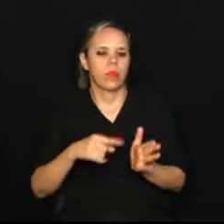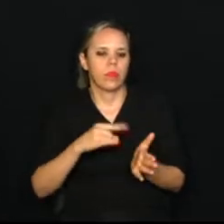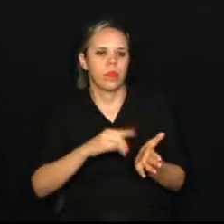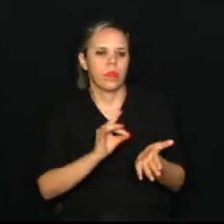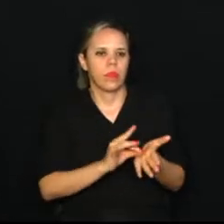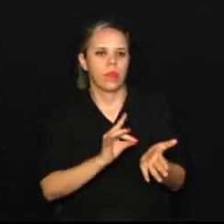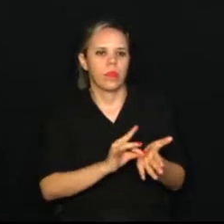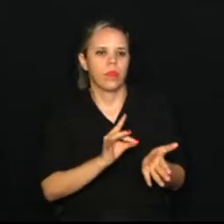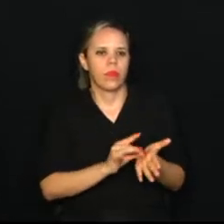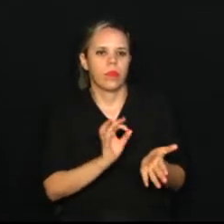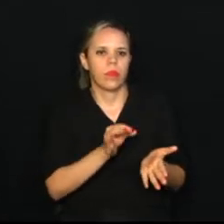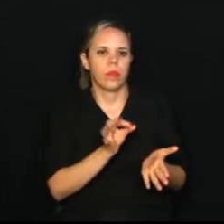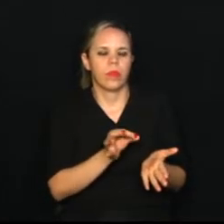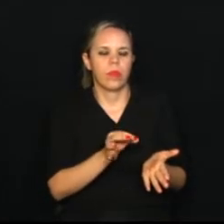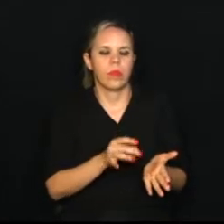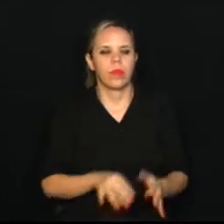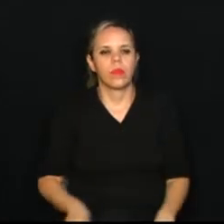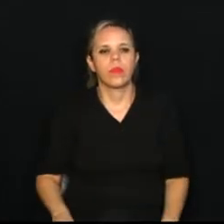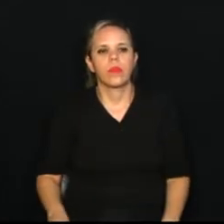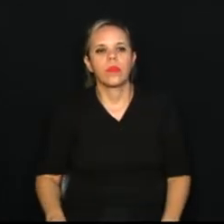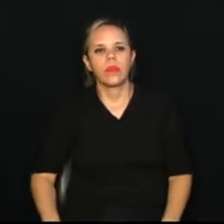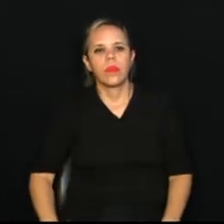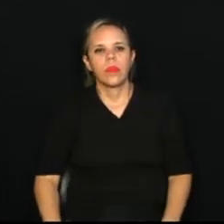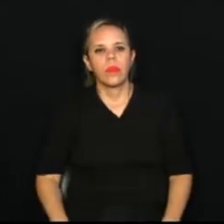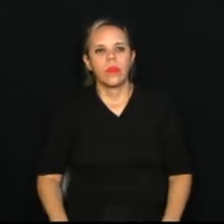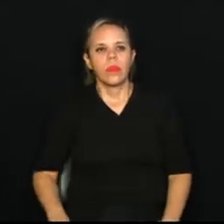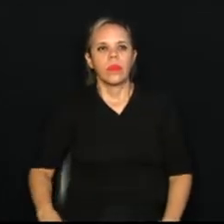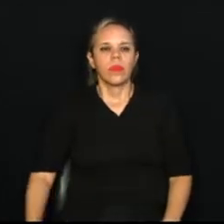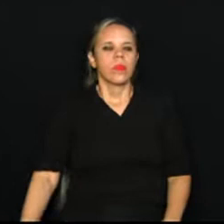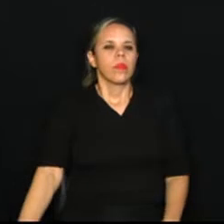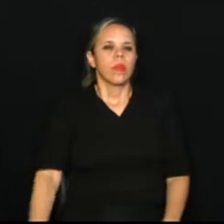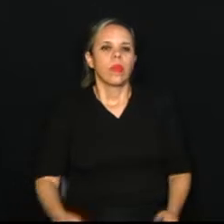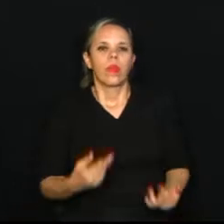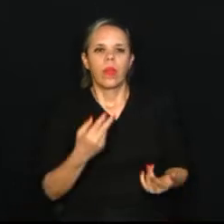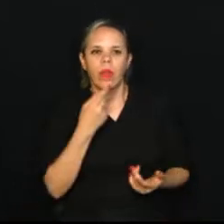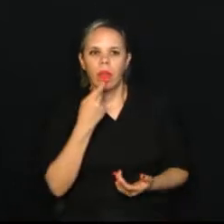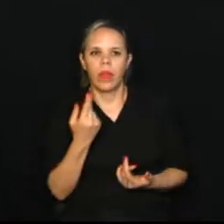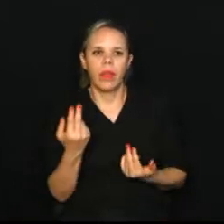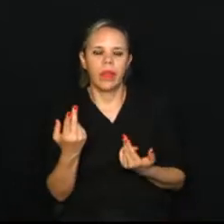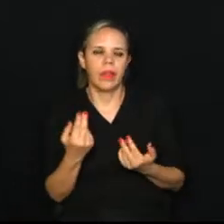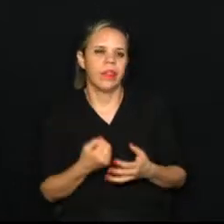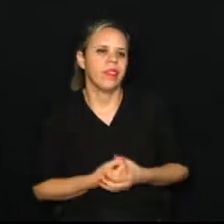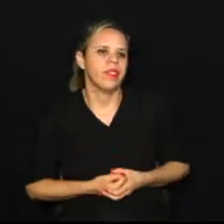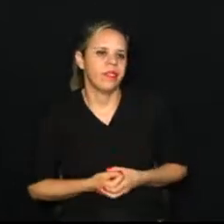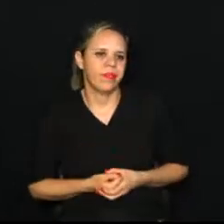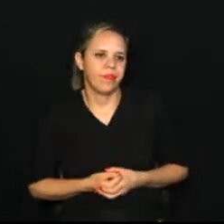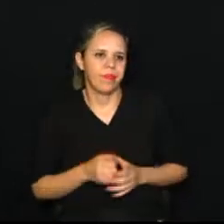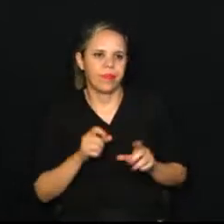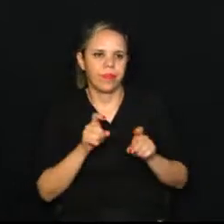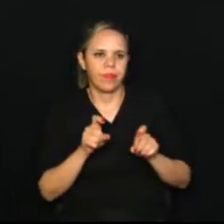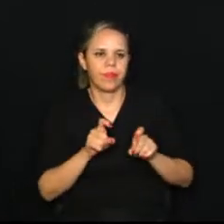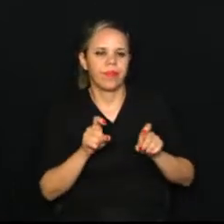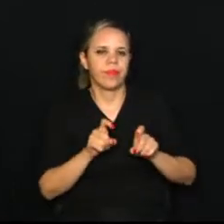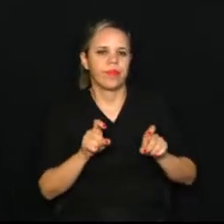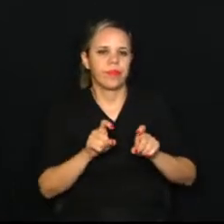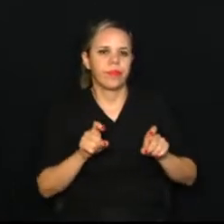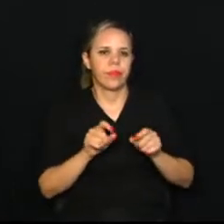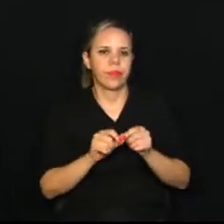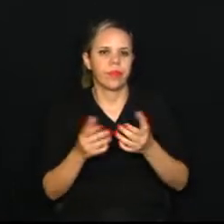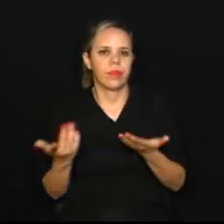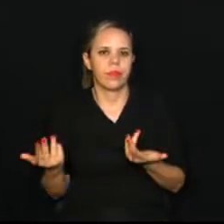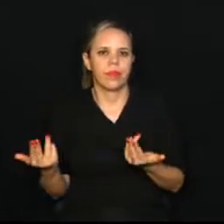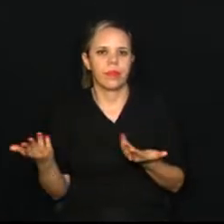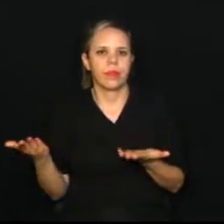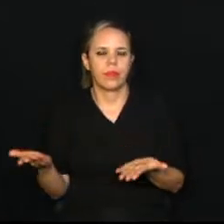documento ele é verdadeiro. Como eu disse também, de uma forma eletrônica, se faz então